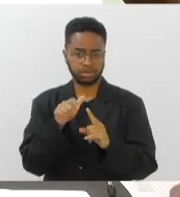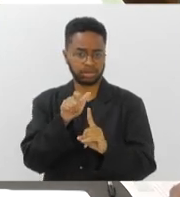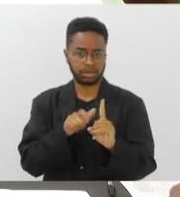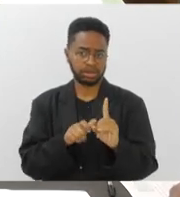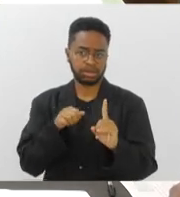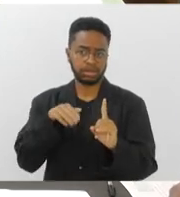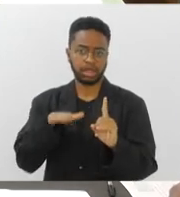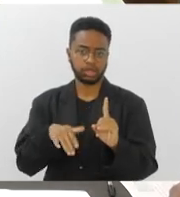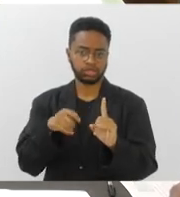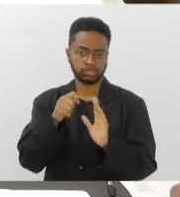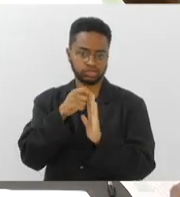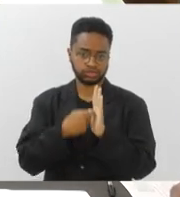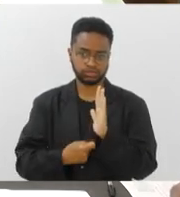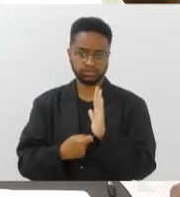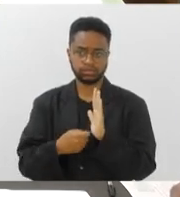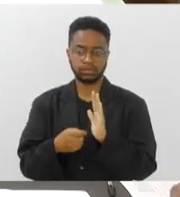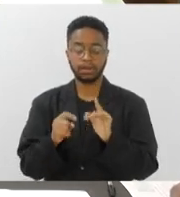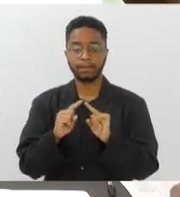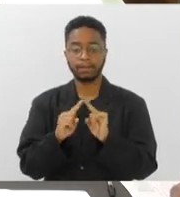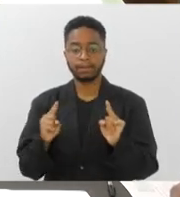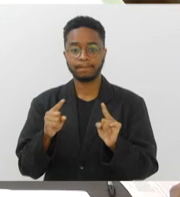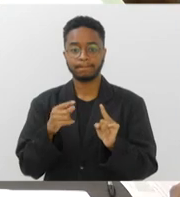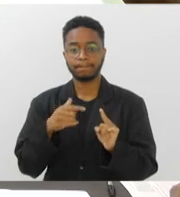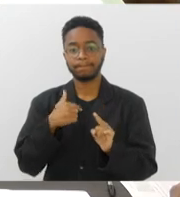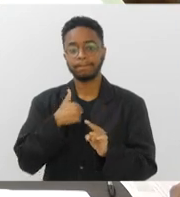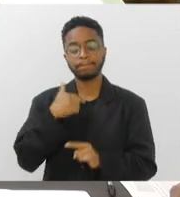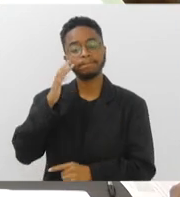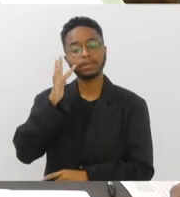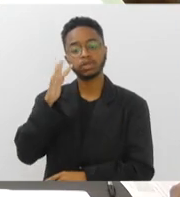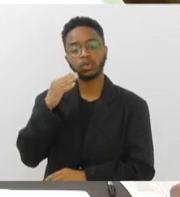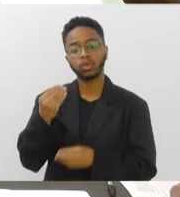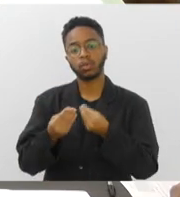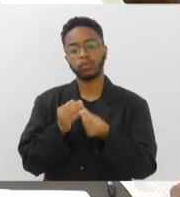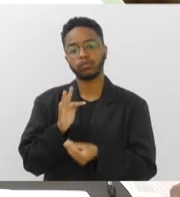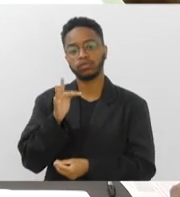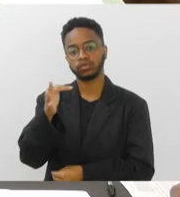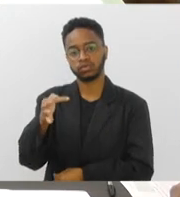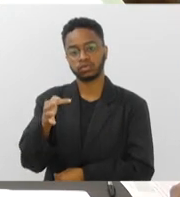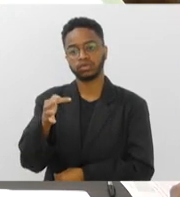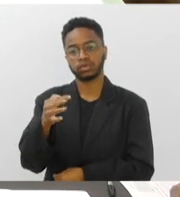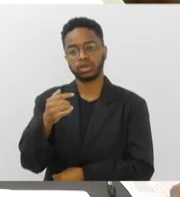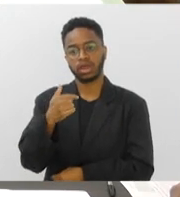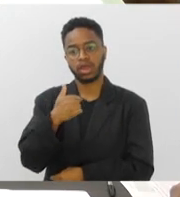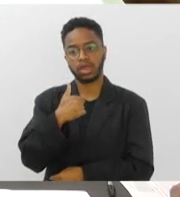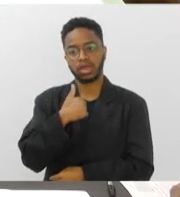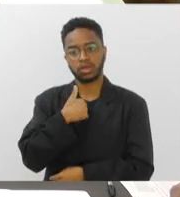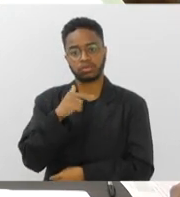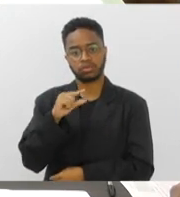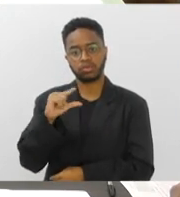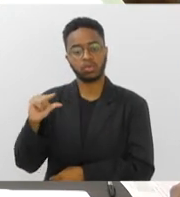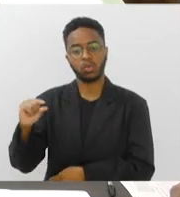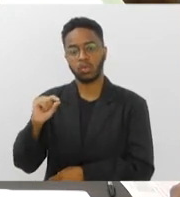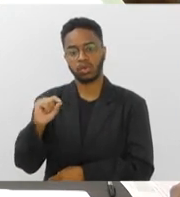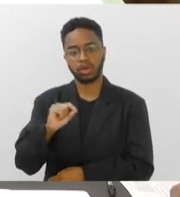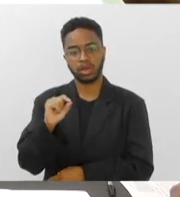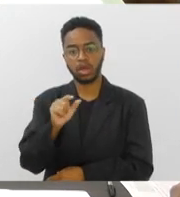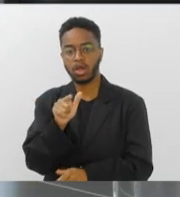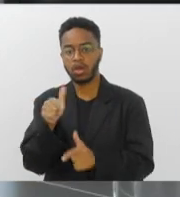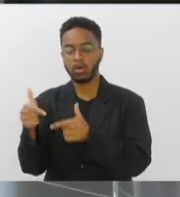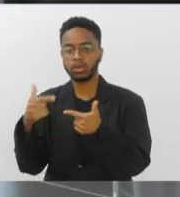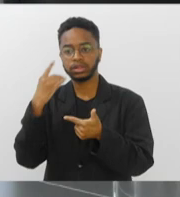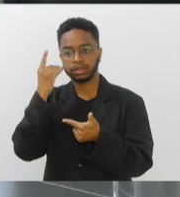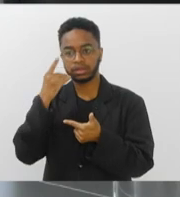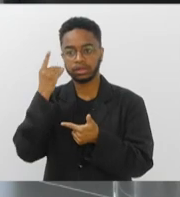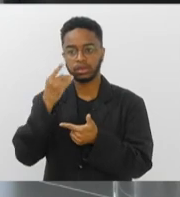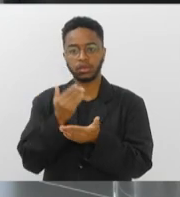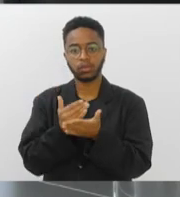que vi que era da deputada Márcia Giovanni, mas é um exercício já pensando no futuro, quando aqui não estiver mais, que outros deputados comecem